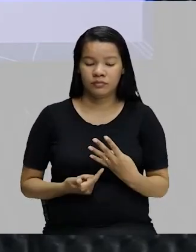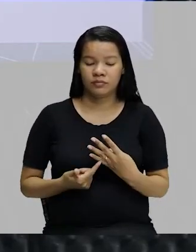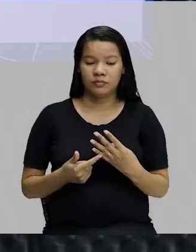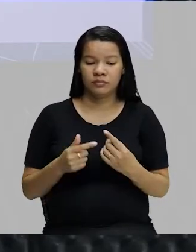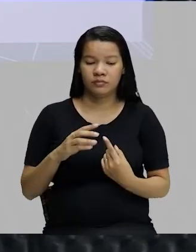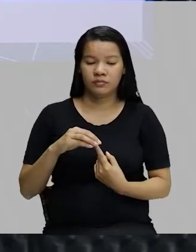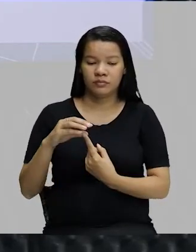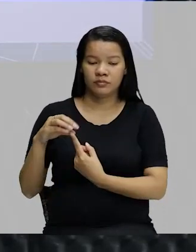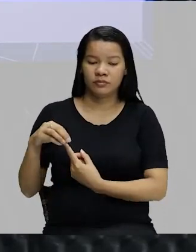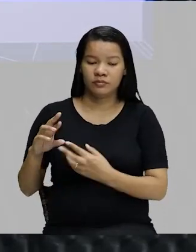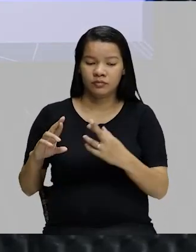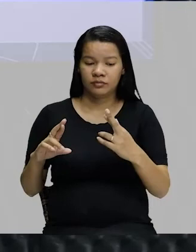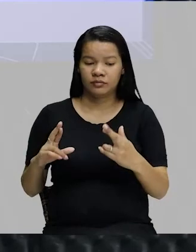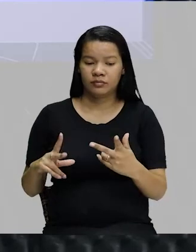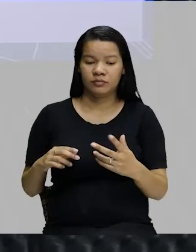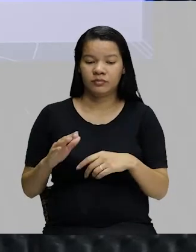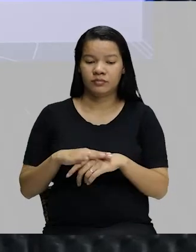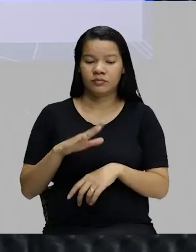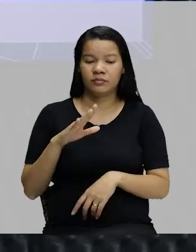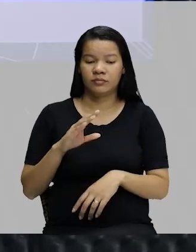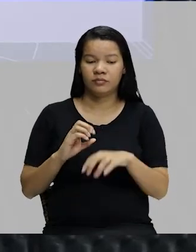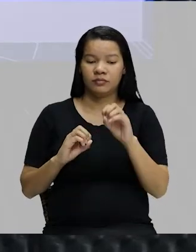Beleza, turminha? Mais uma